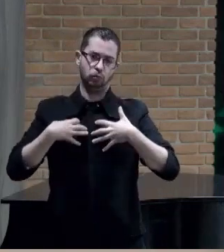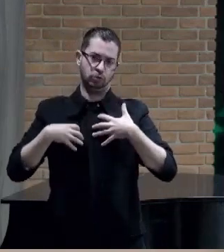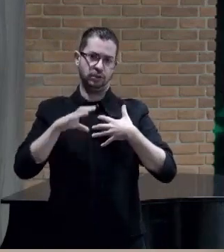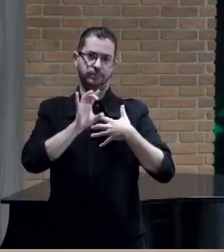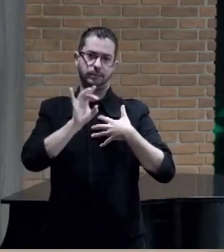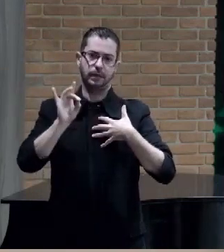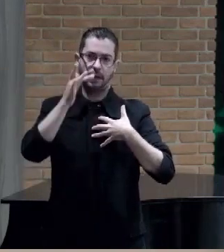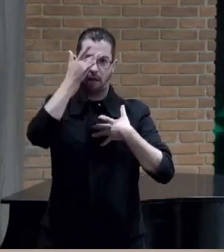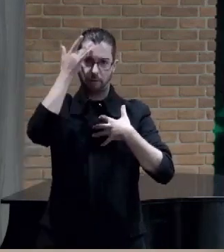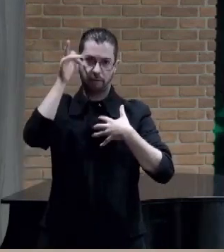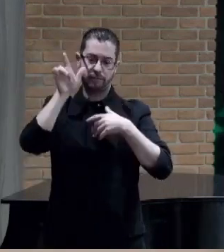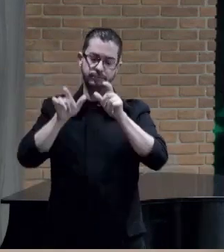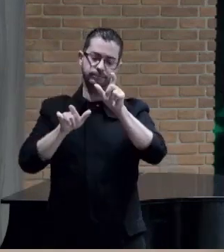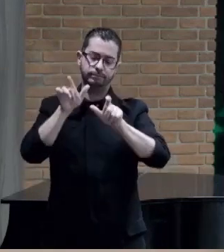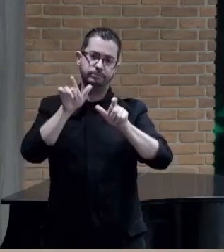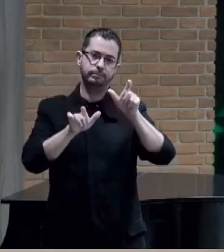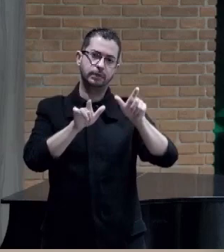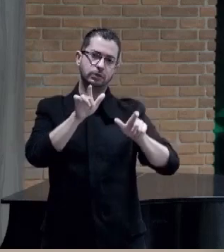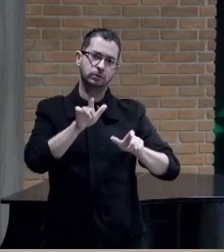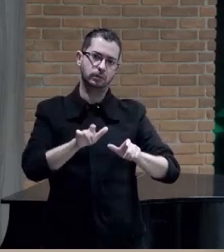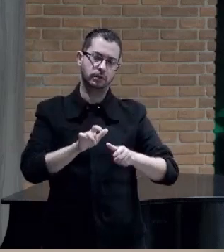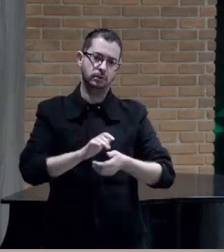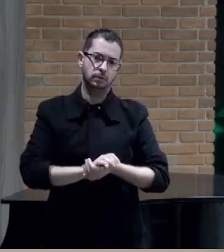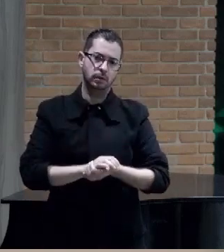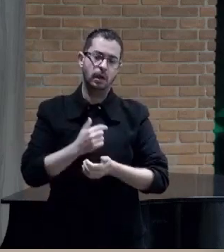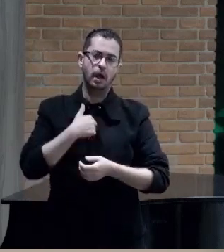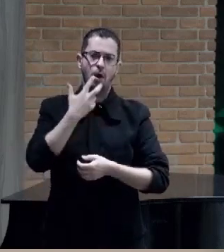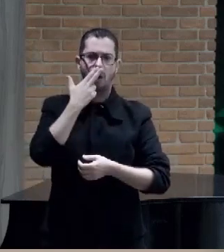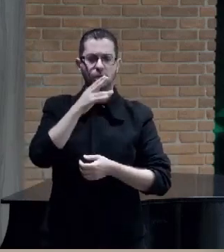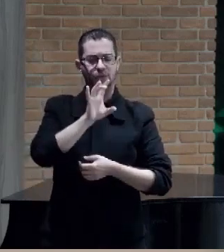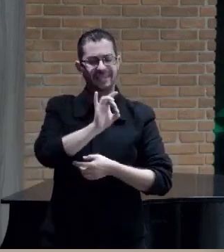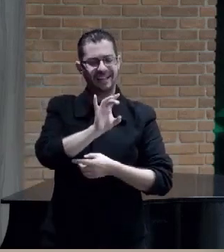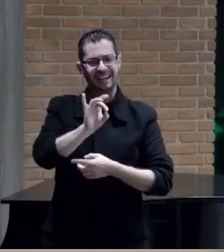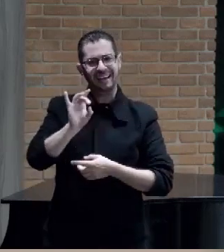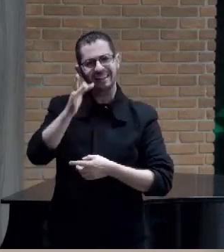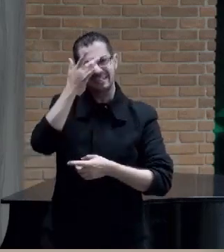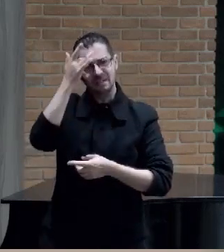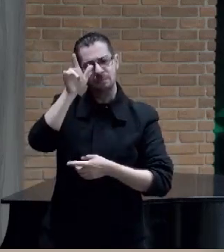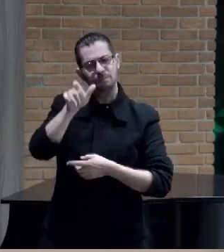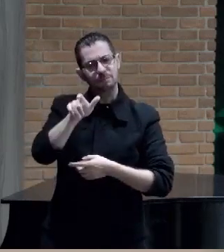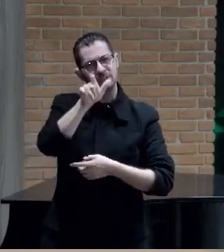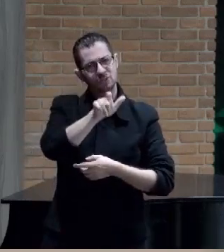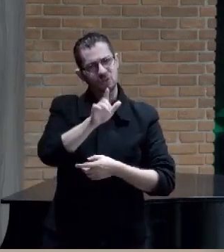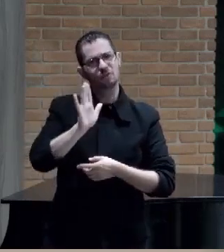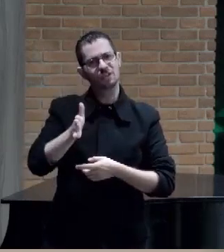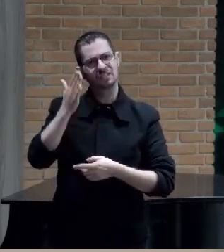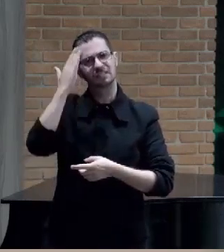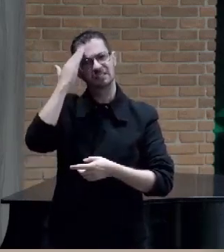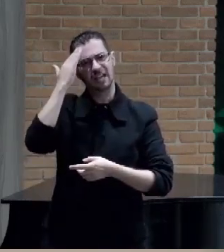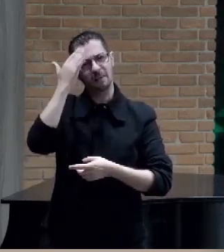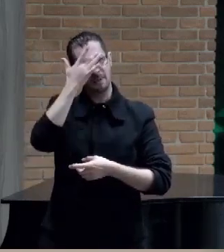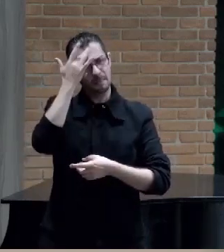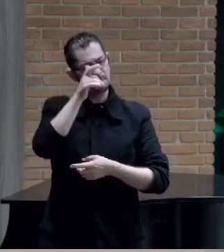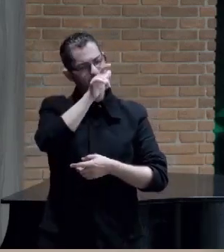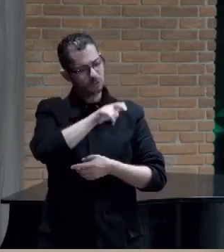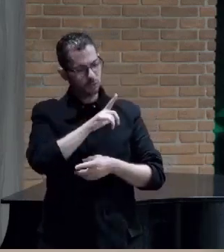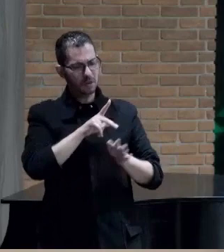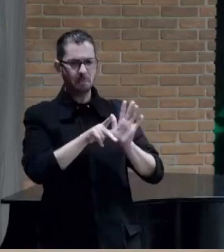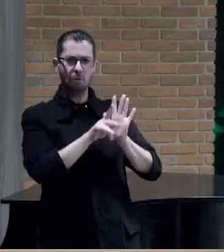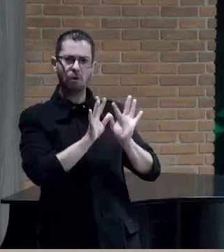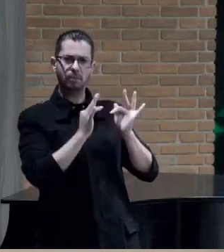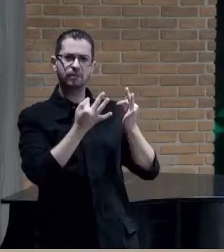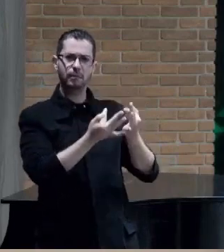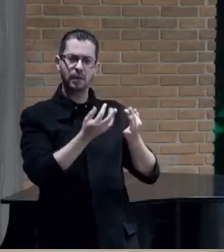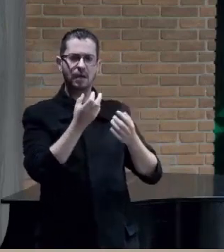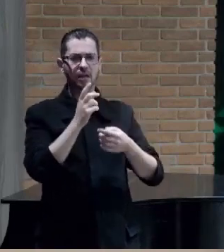nós, não é? Eu acho que cada um de vocês aqui pode ter conhecimento de alguém da própria família, ou que